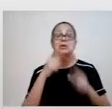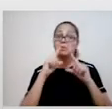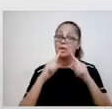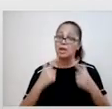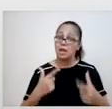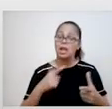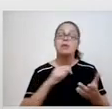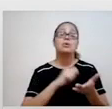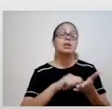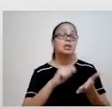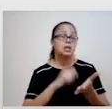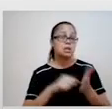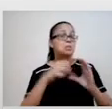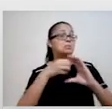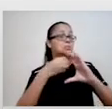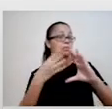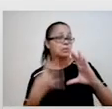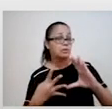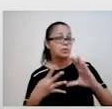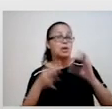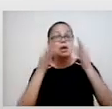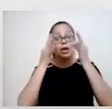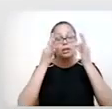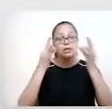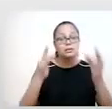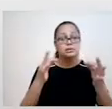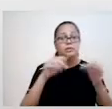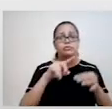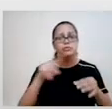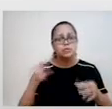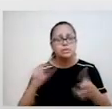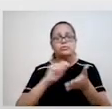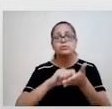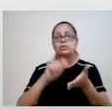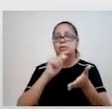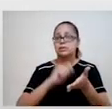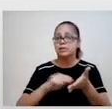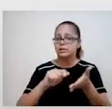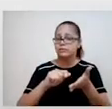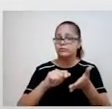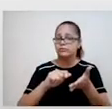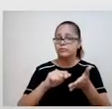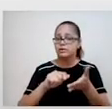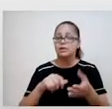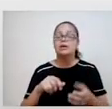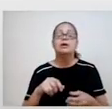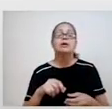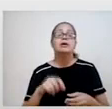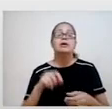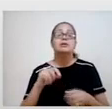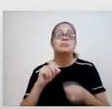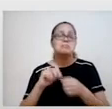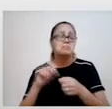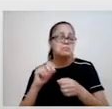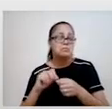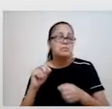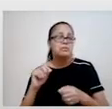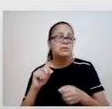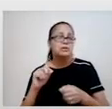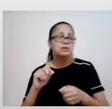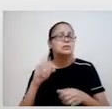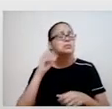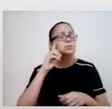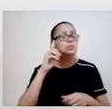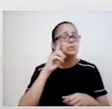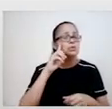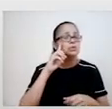suas características? Prestem sempre atenção, então, quando vocês forem escrever, desde exercícios mesmo do seu dia a dia, até